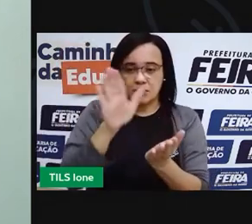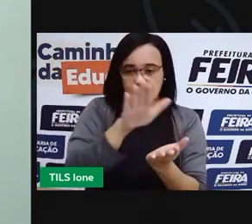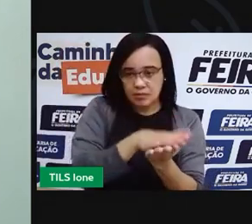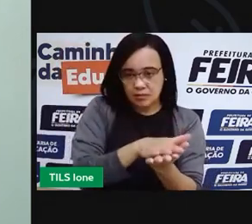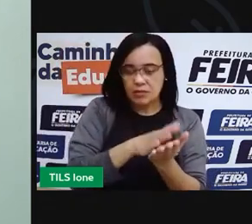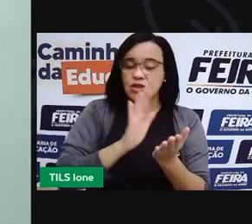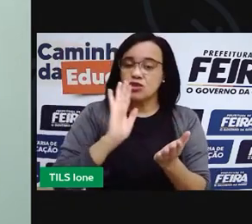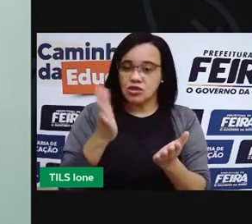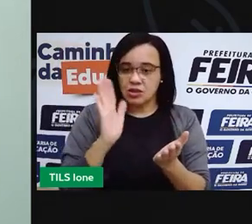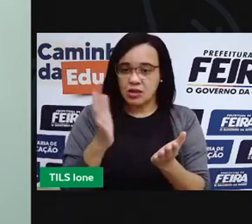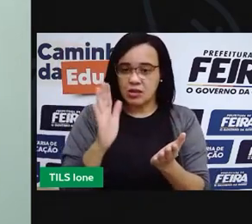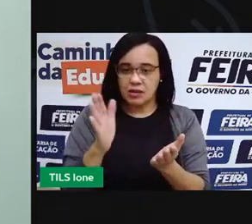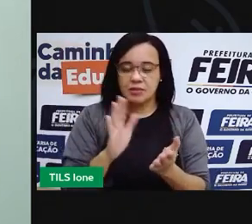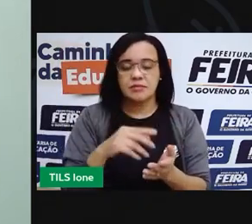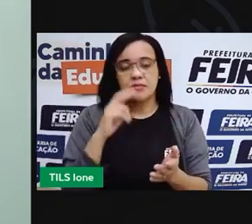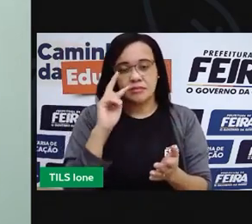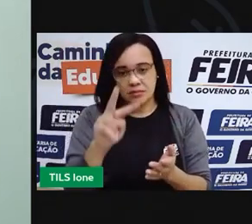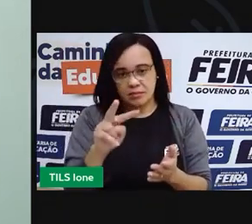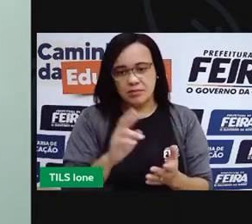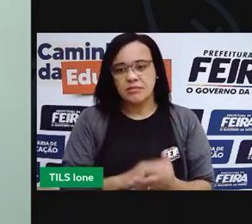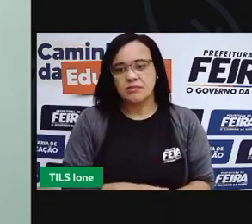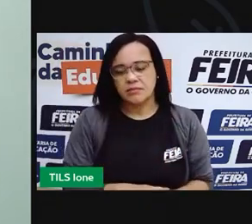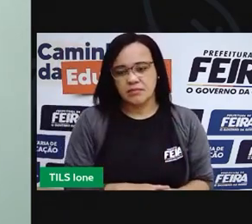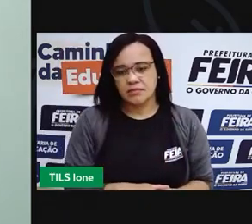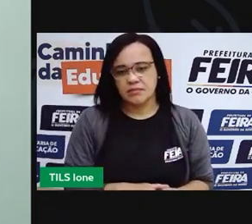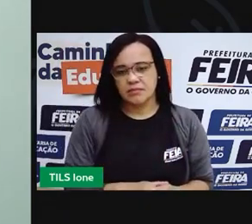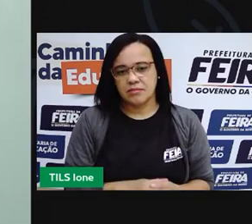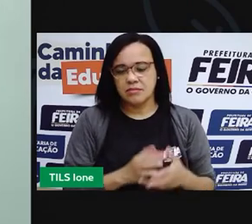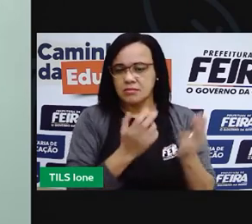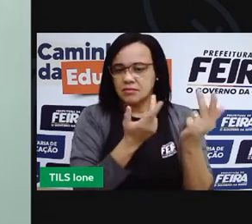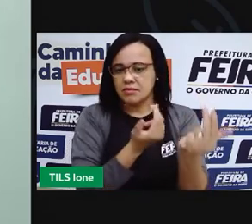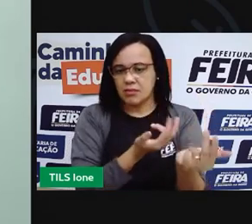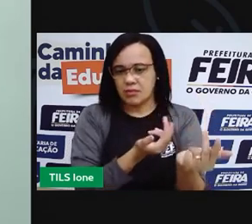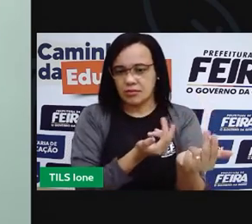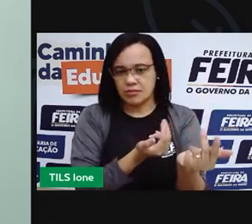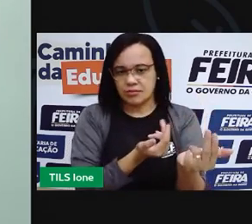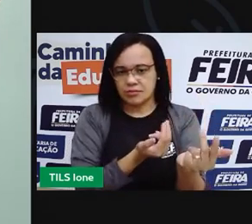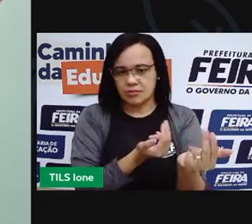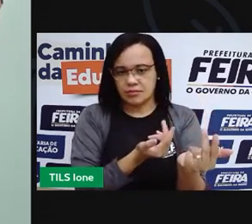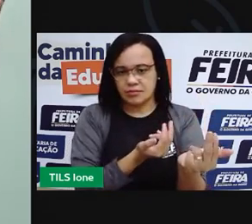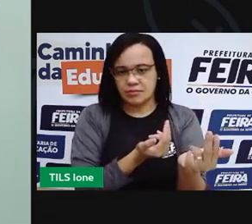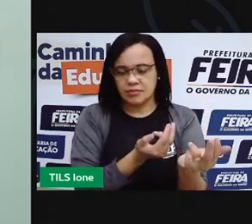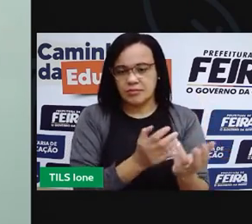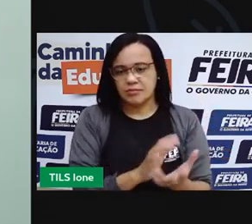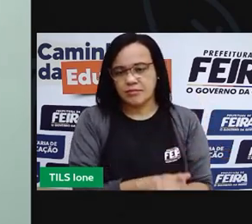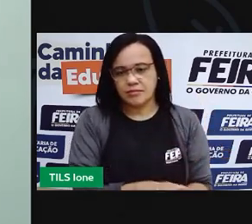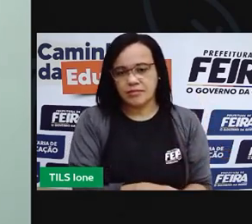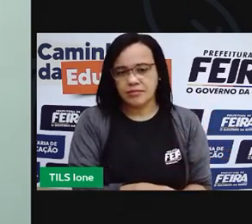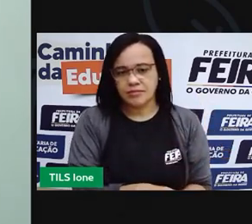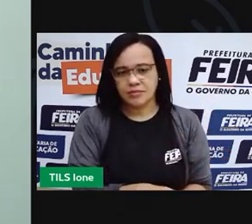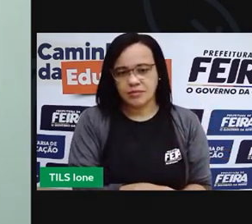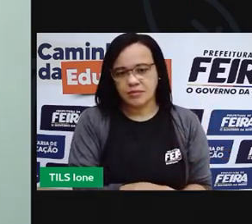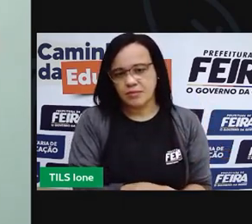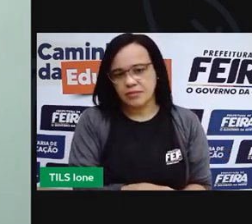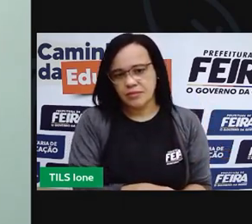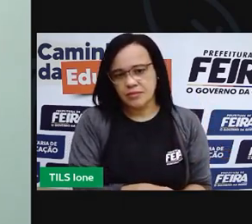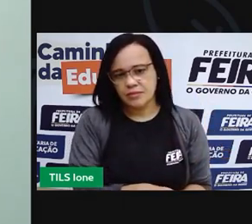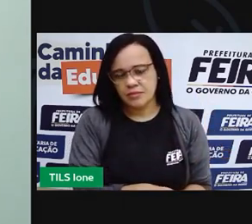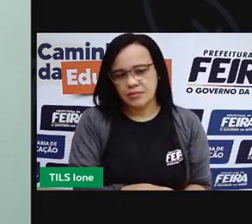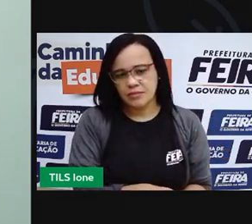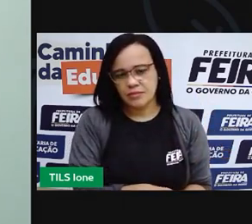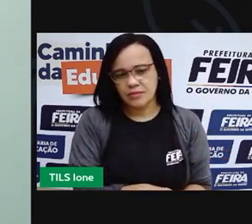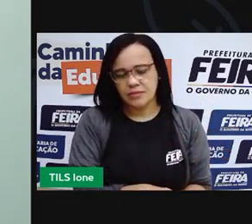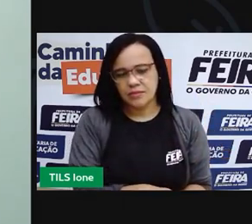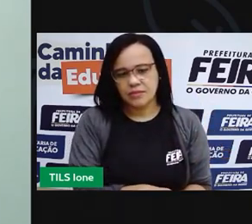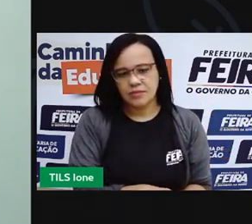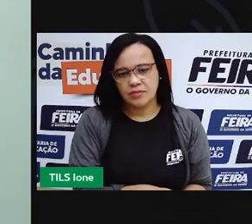começo. Certo? Para fazer isso do lado esquerdo. E vai, ó, vem passando